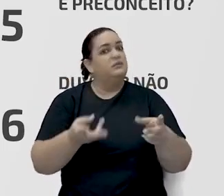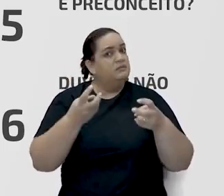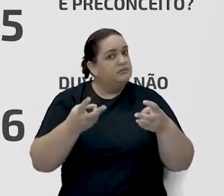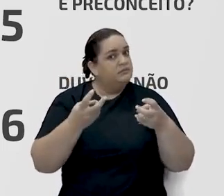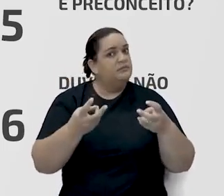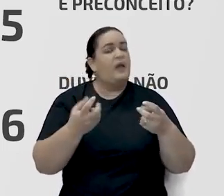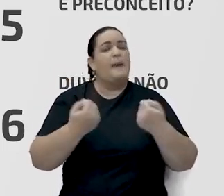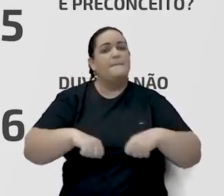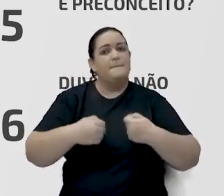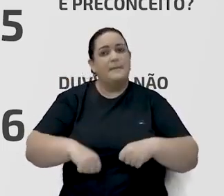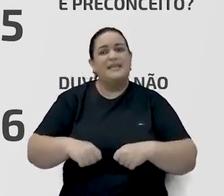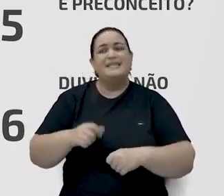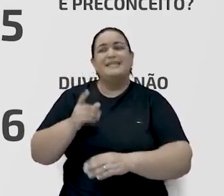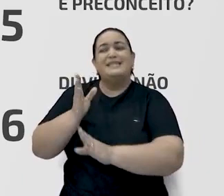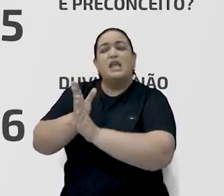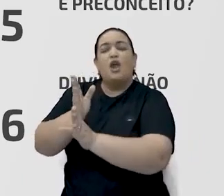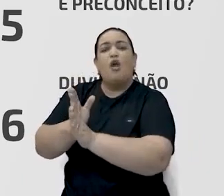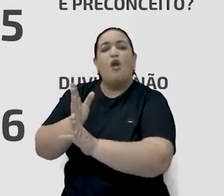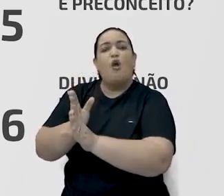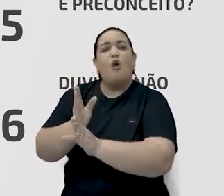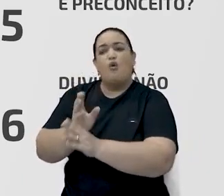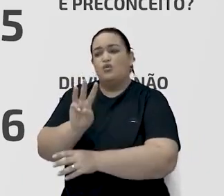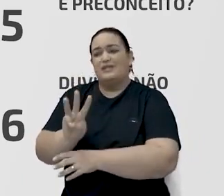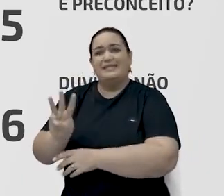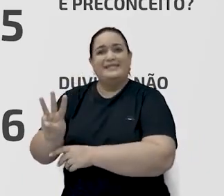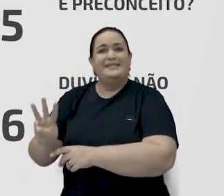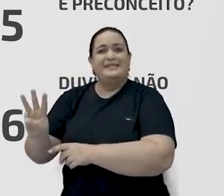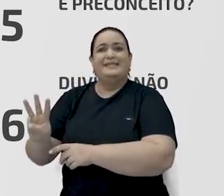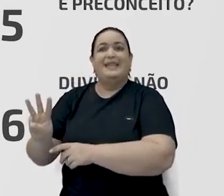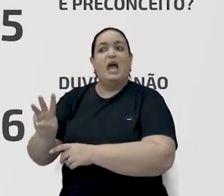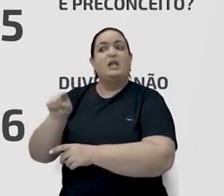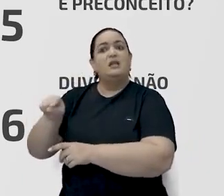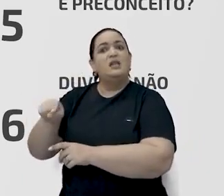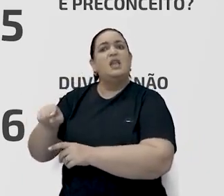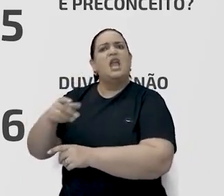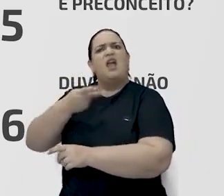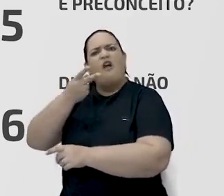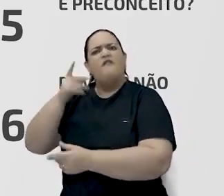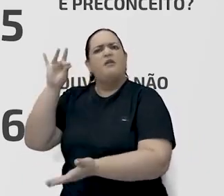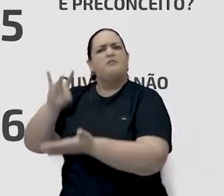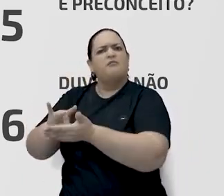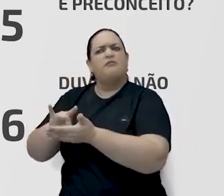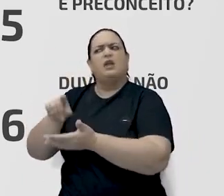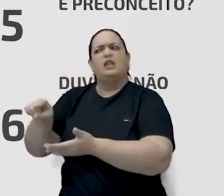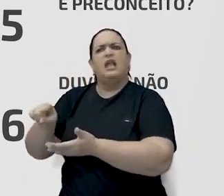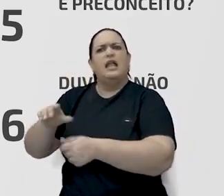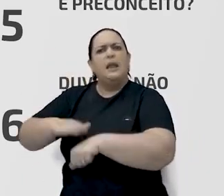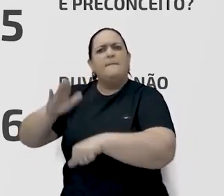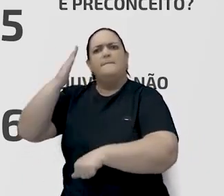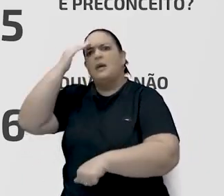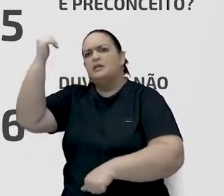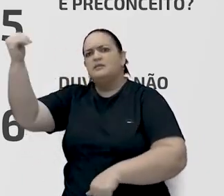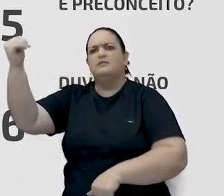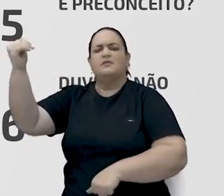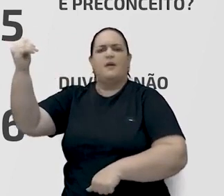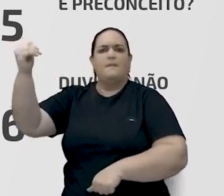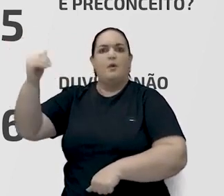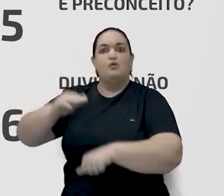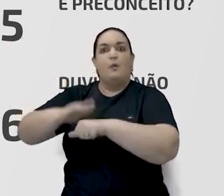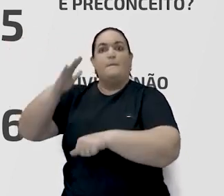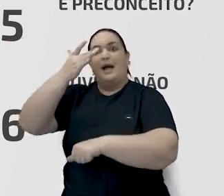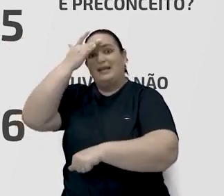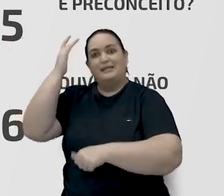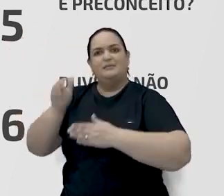páginas seguras que tenham uma maior visibilidade e que já tenham outras informações.